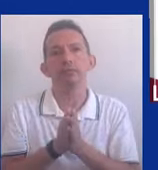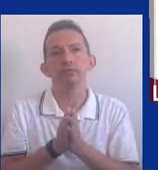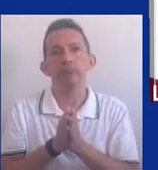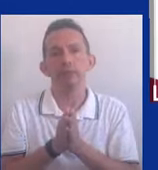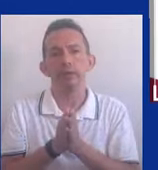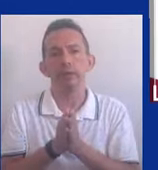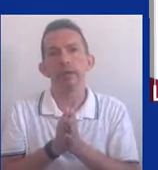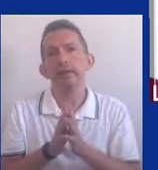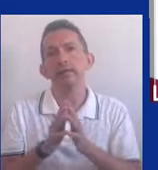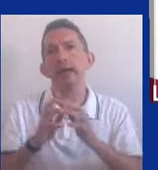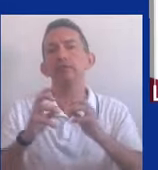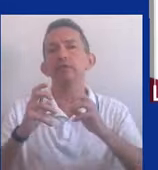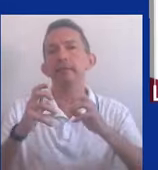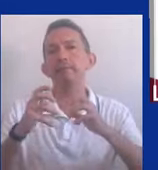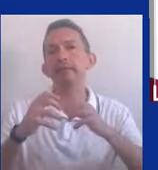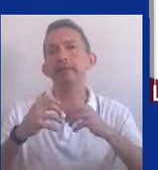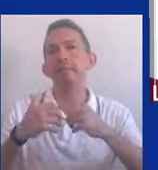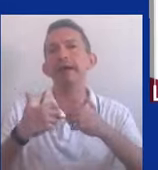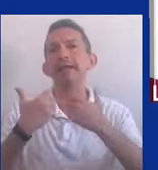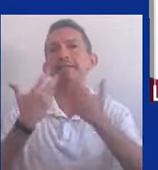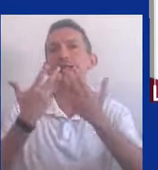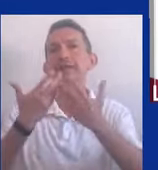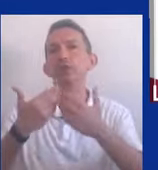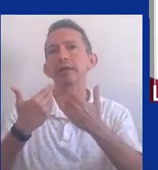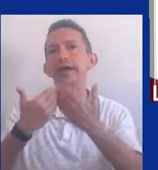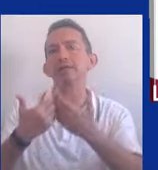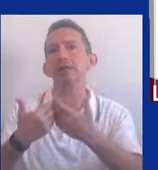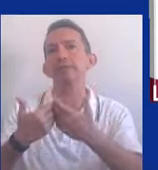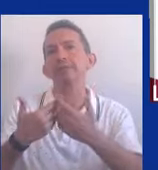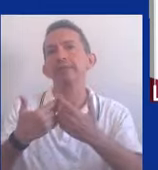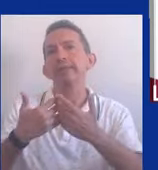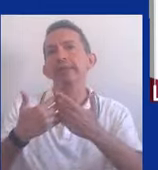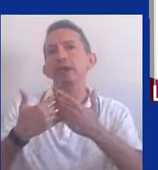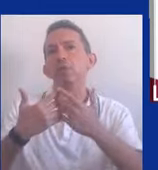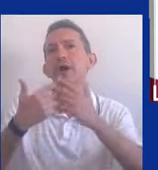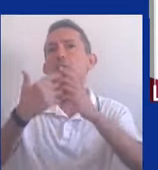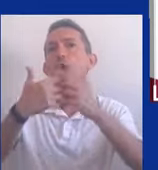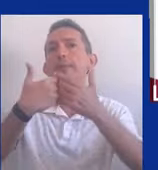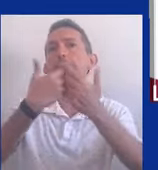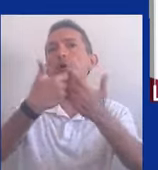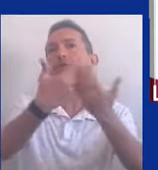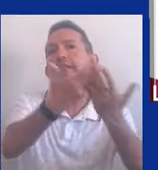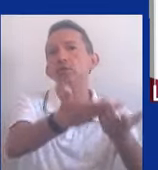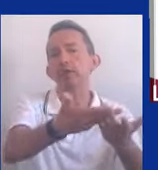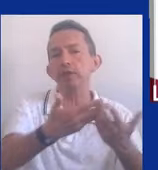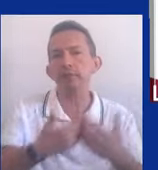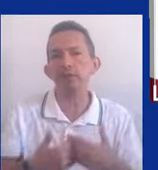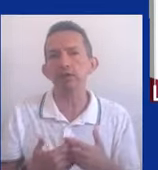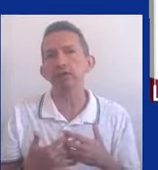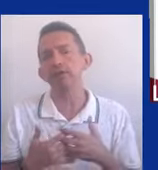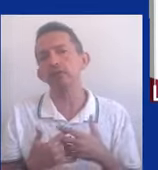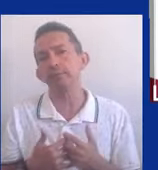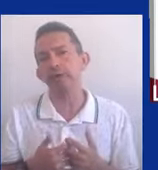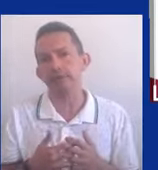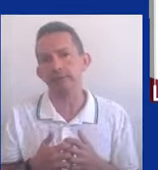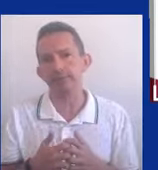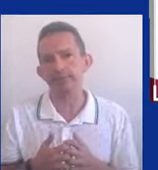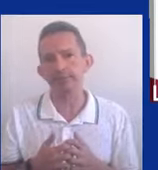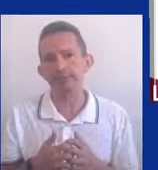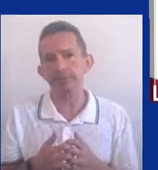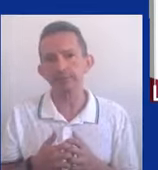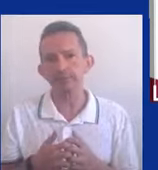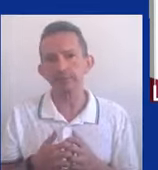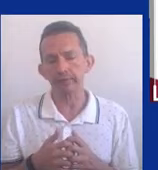citossol. Tá? Que aí você pensa mais relacionado com a composição química deste